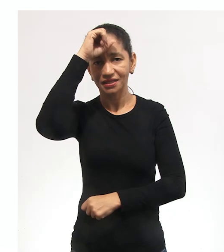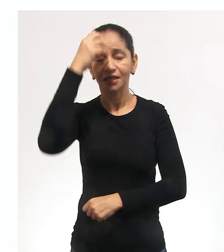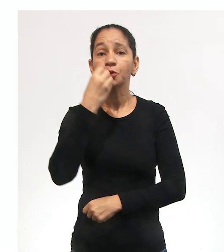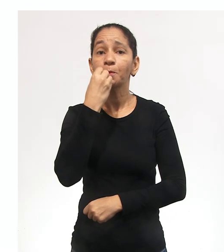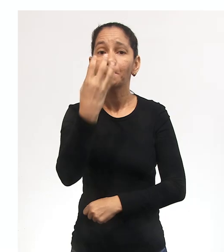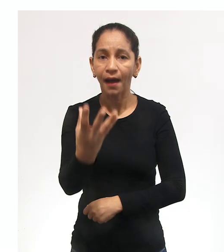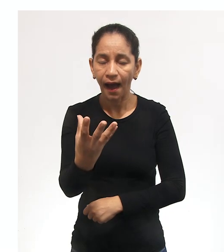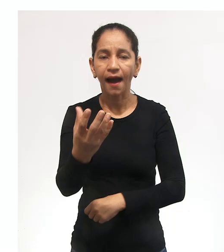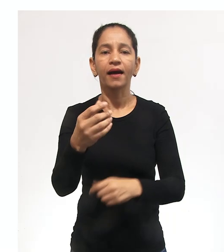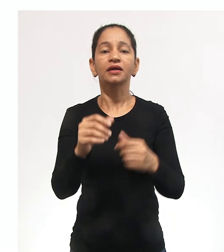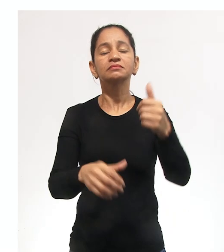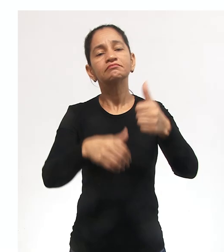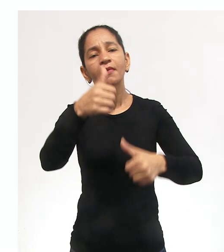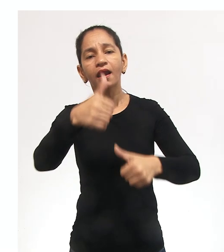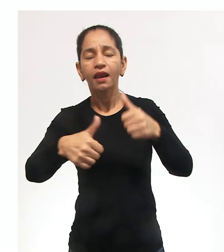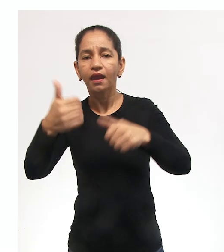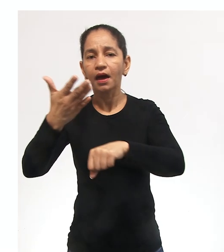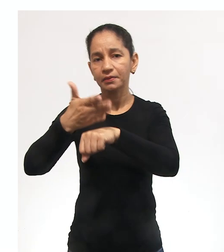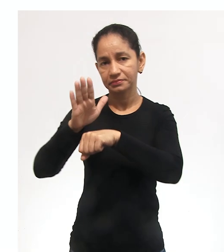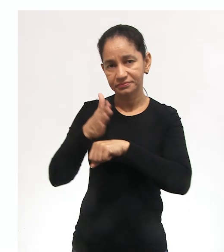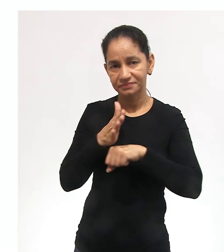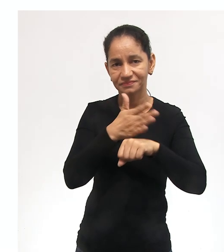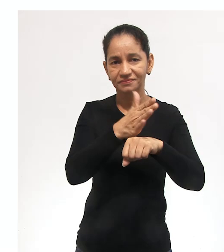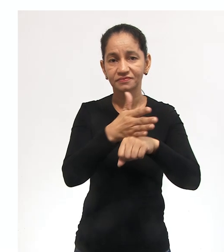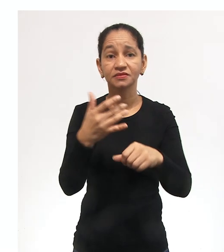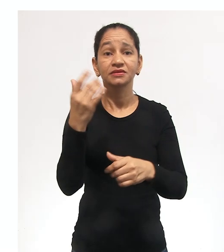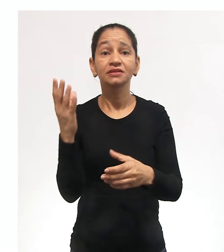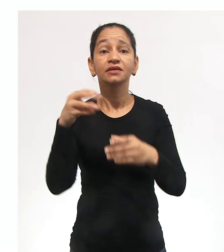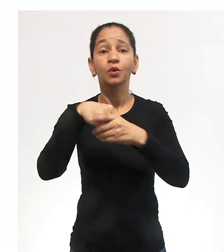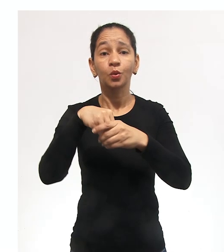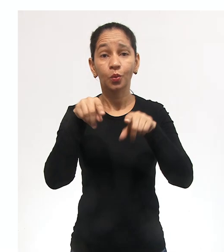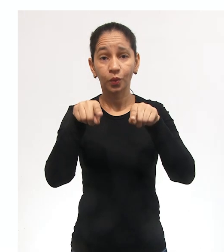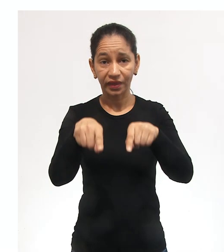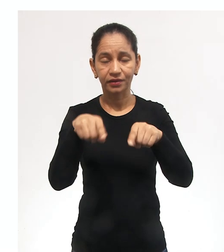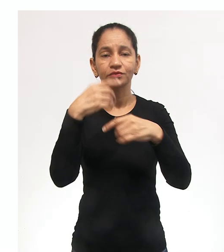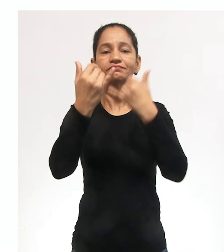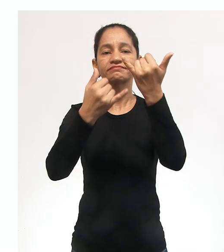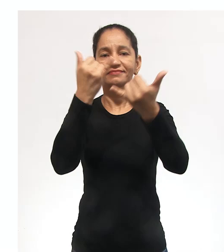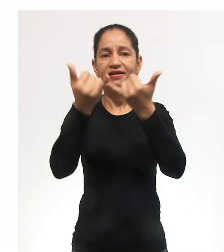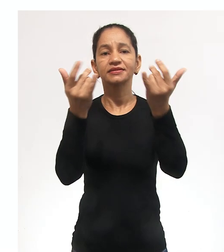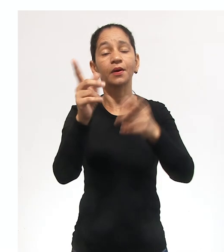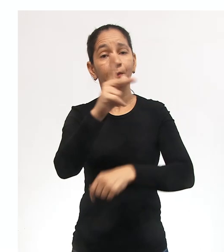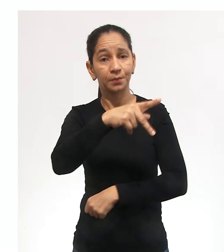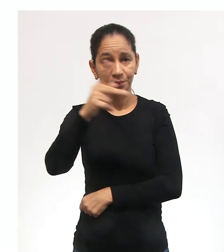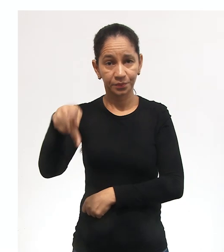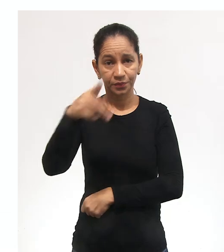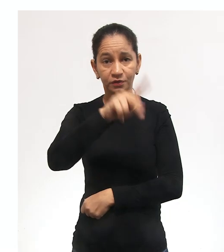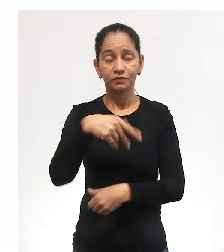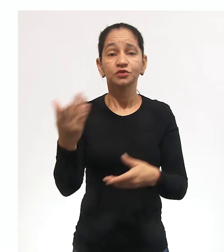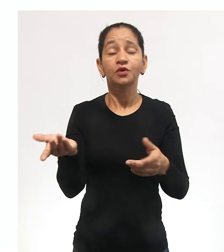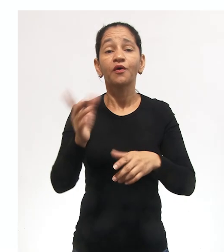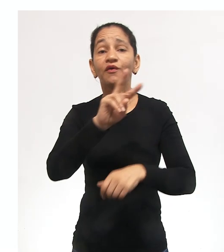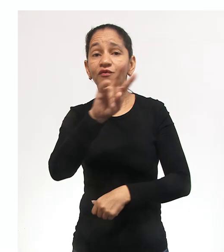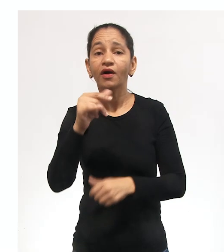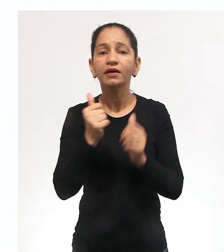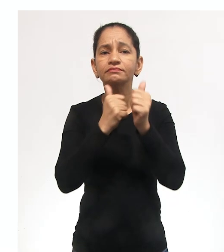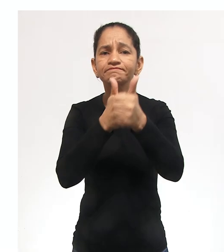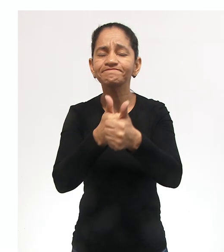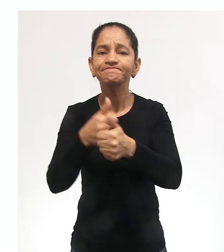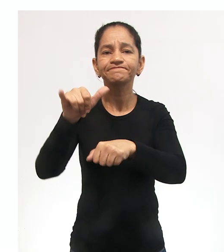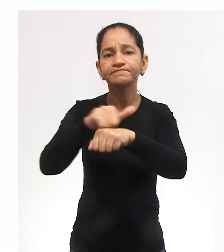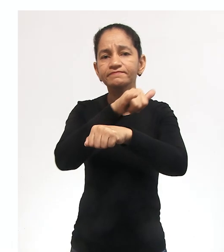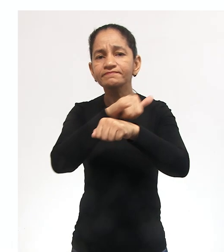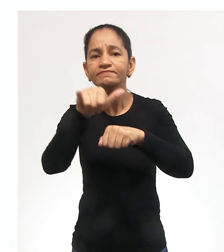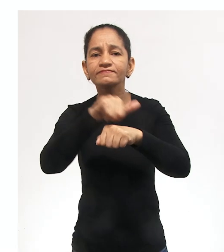avaliar as práticas pedagógicas que envolvem a recreação, o professor, que é o mediador, ele precisa tomar